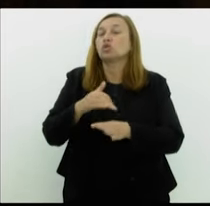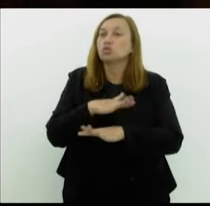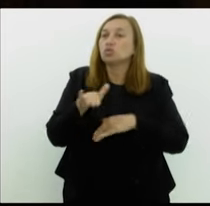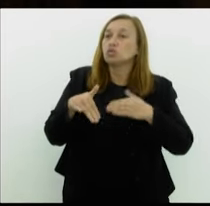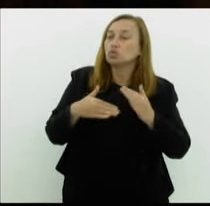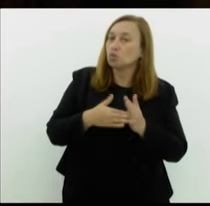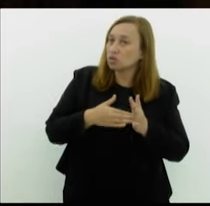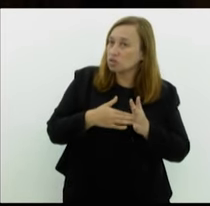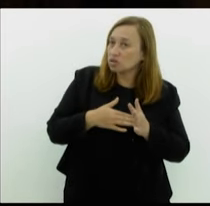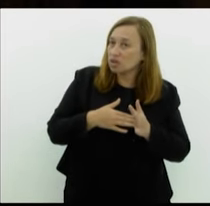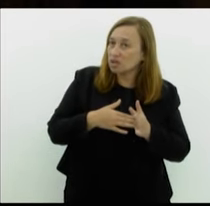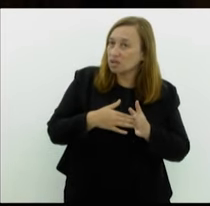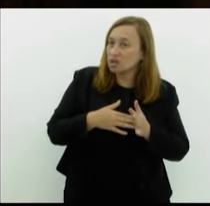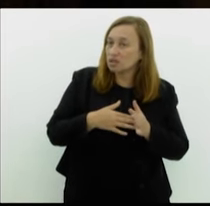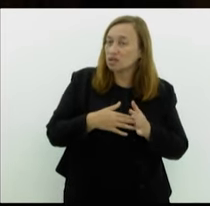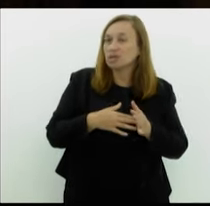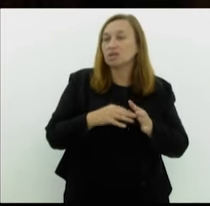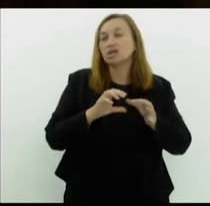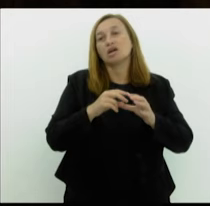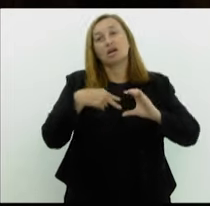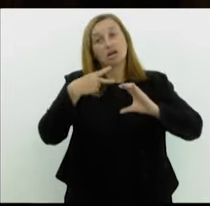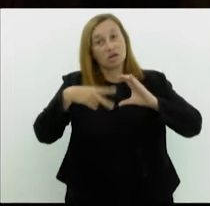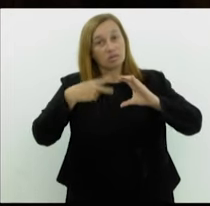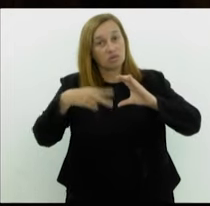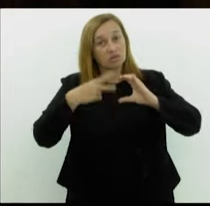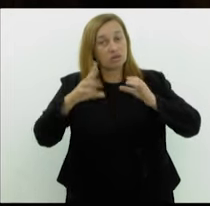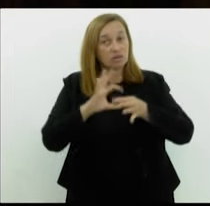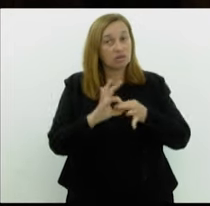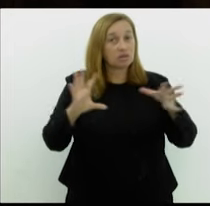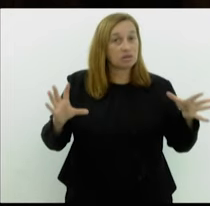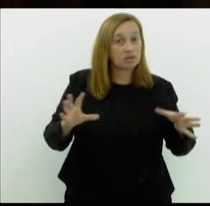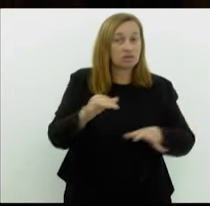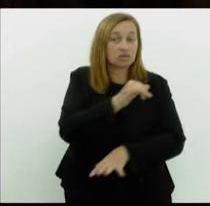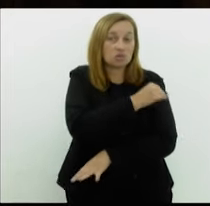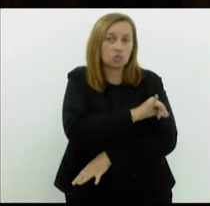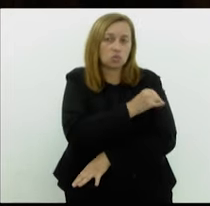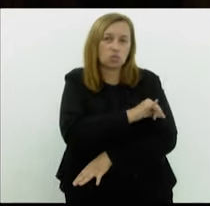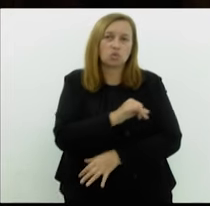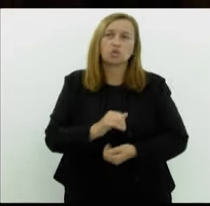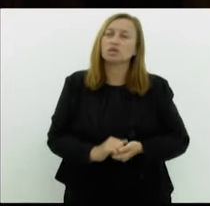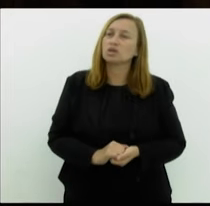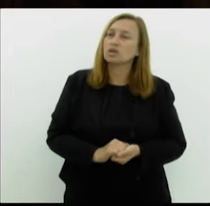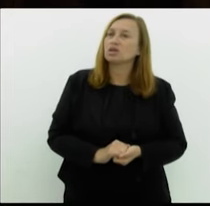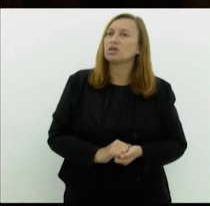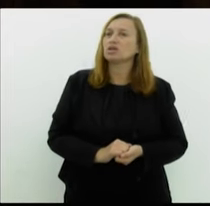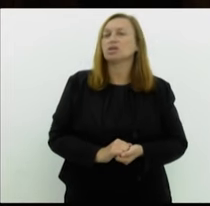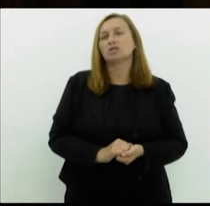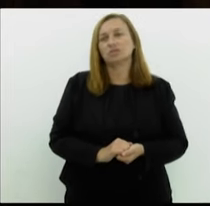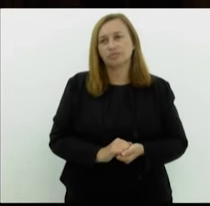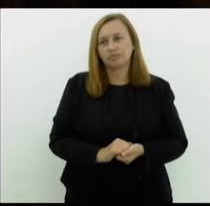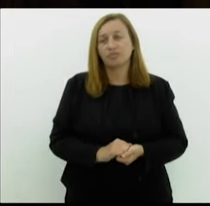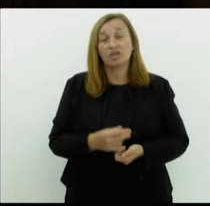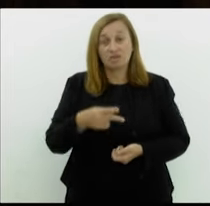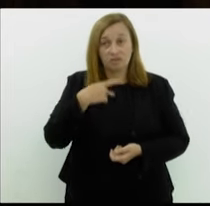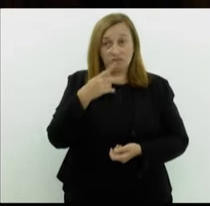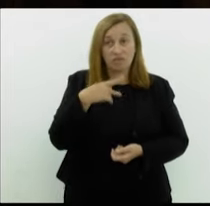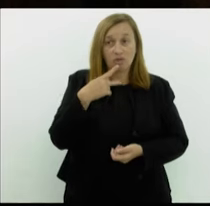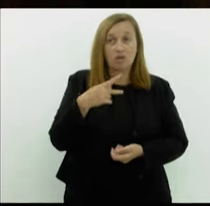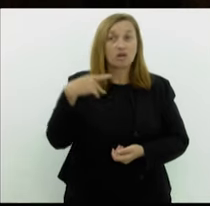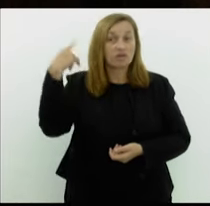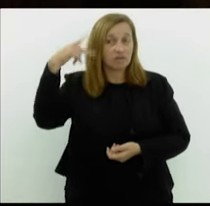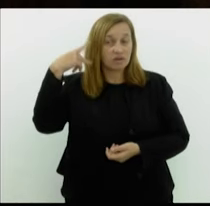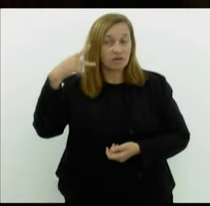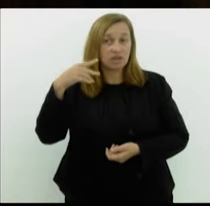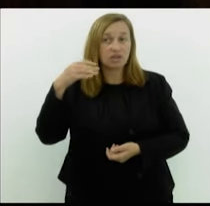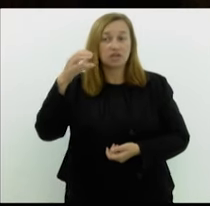a conivência da Câmara Municipal do Rio de Janeiro, que, com raríssimas exceções, e aqui cito o vereador